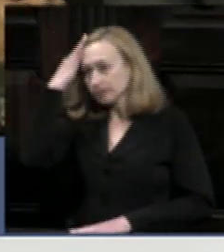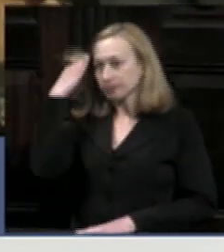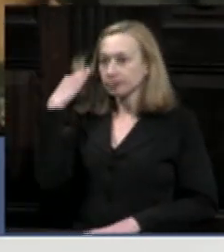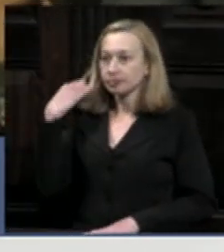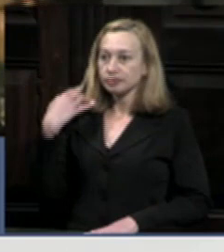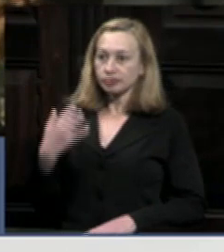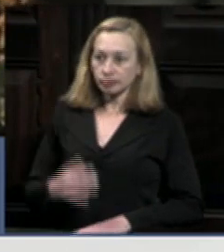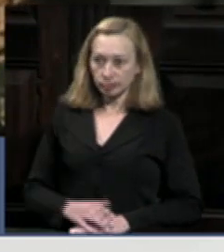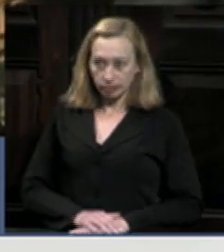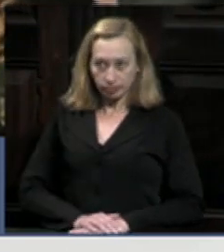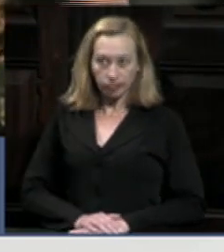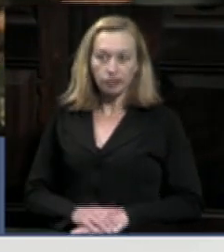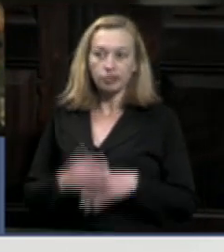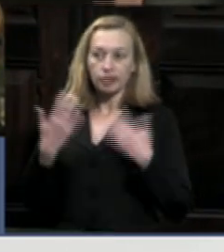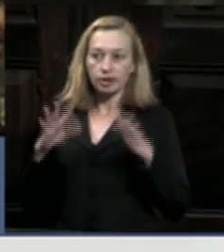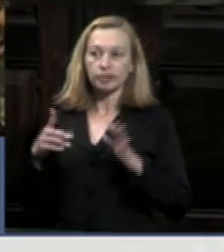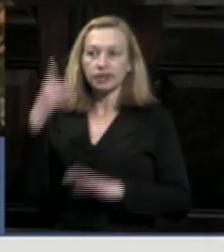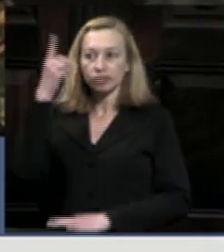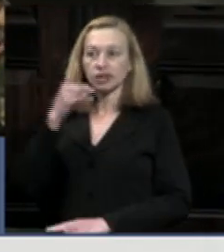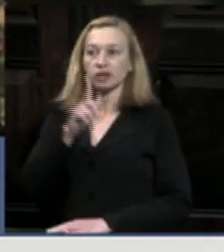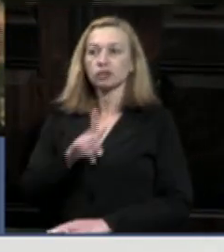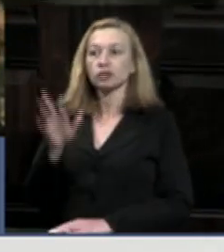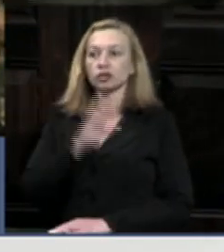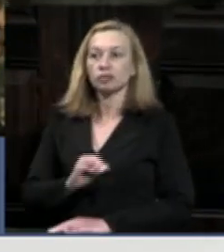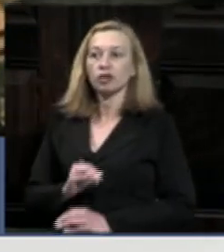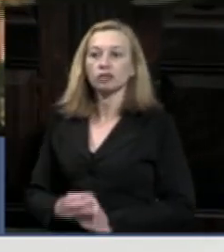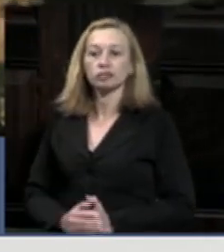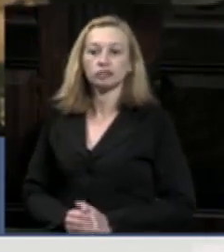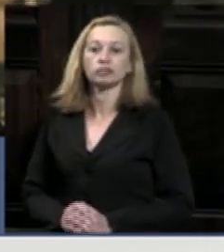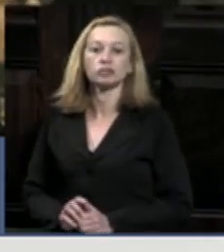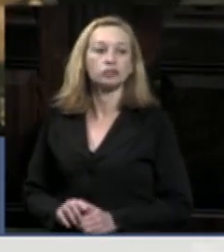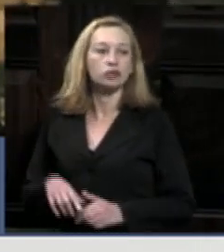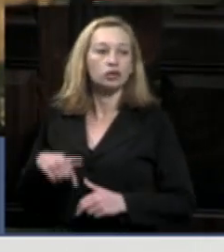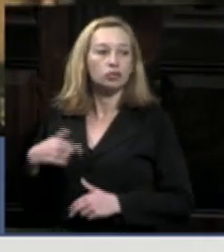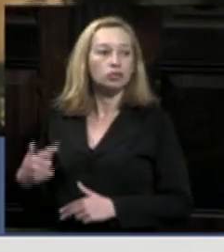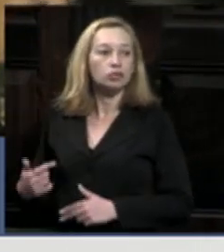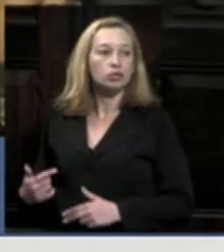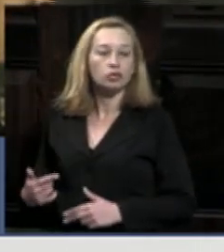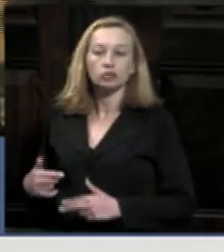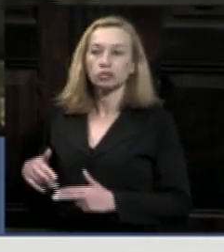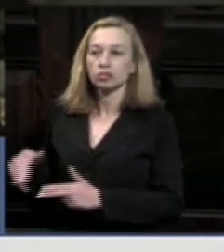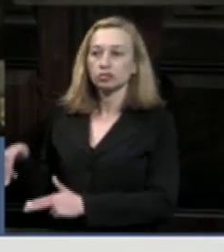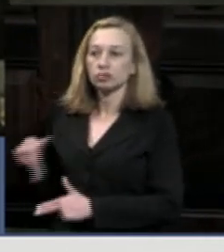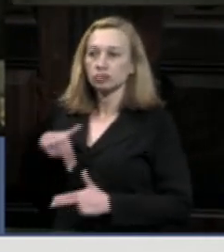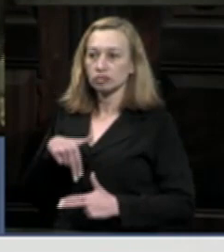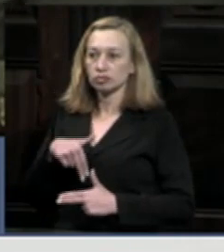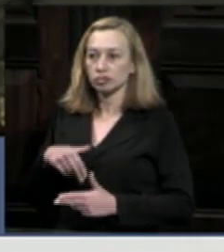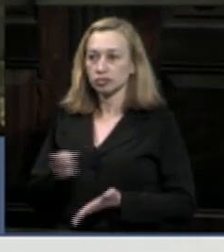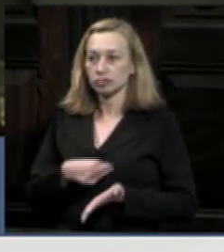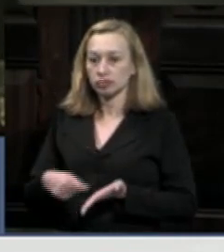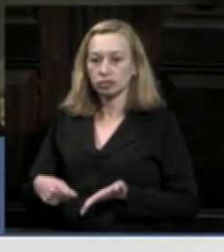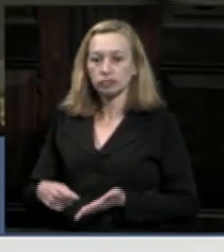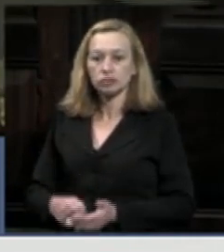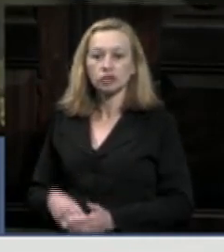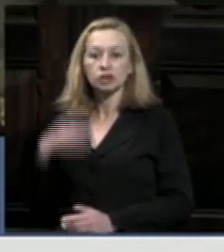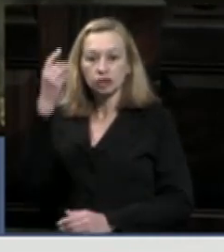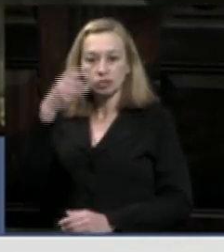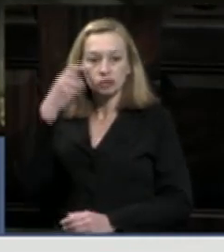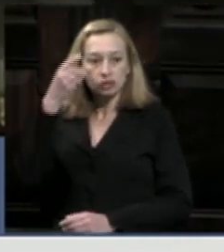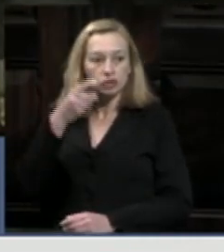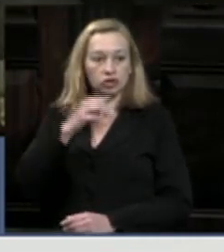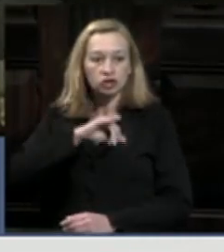parabéns deputado luiz paulo próximo orador inscrito deputado